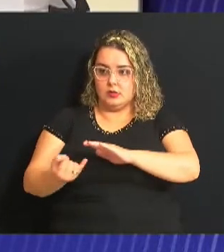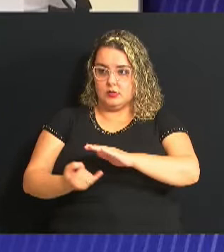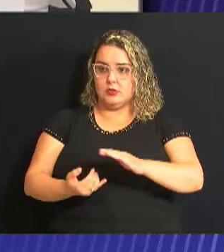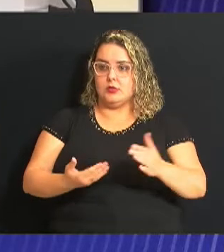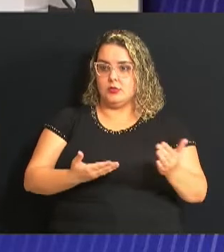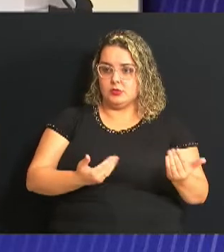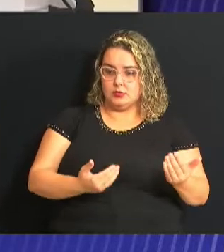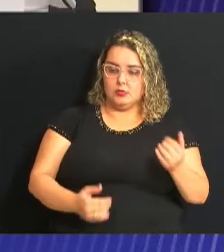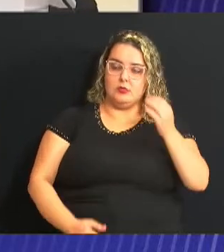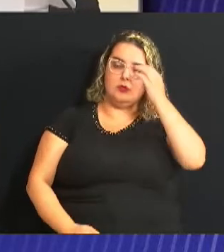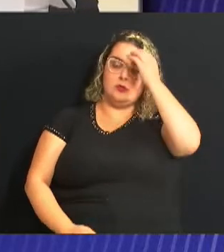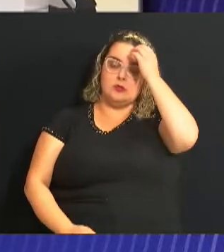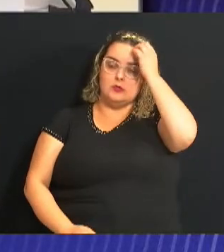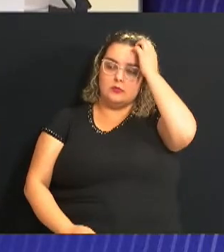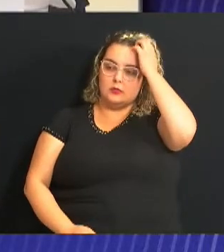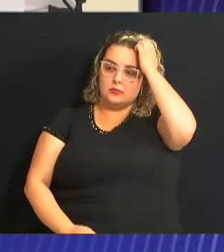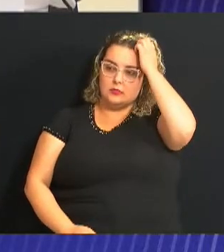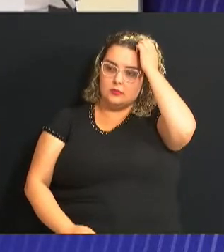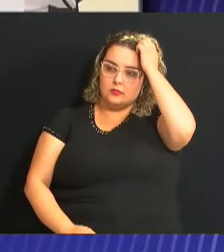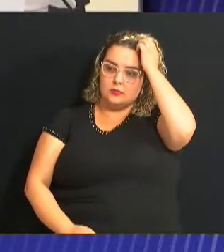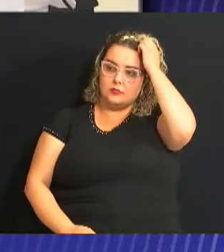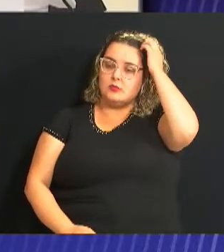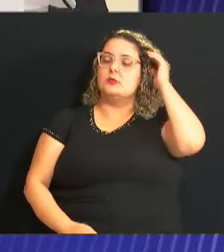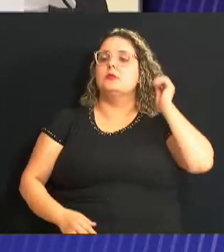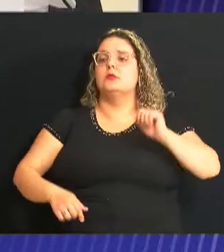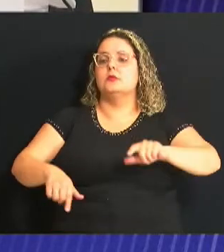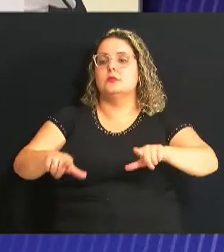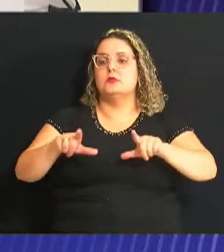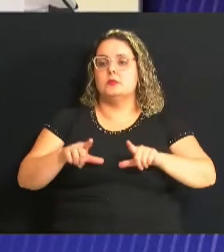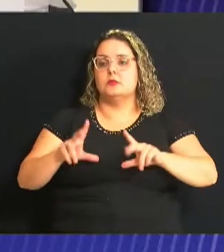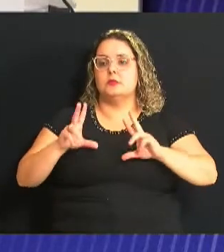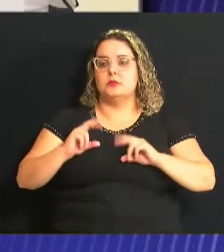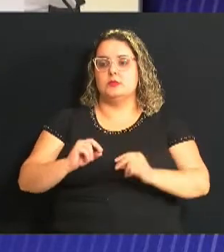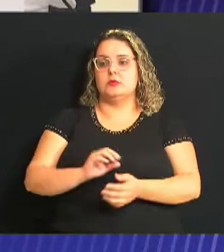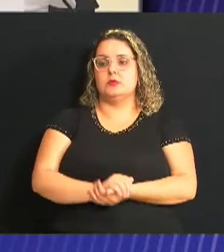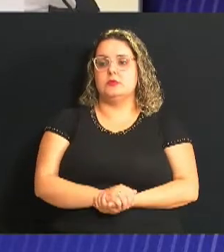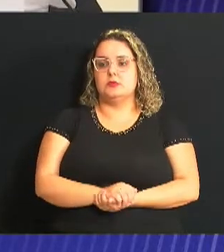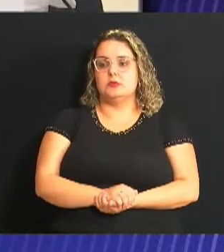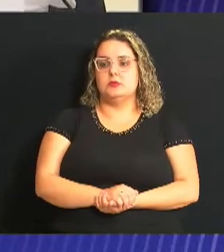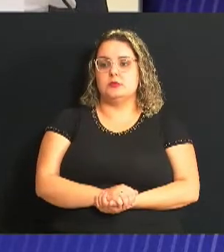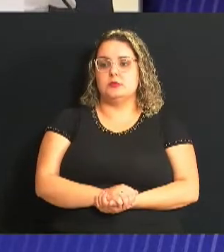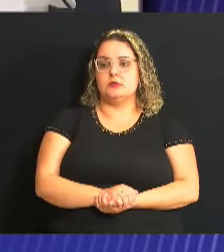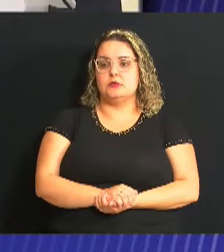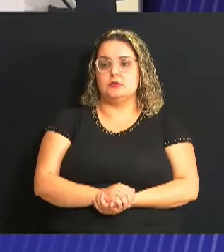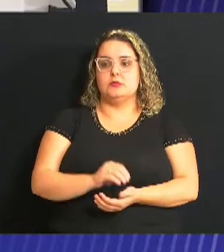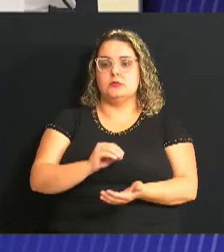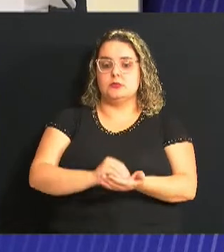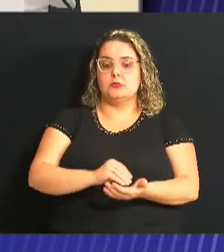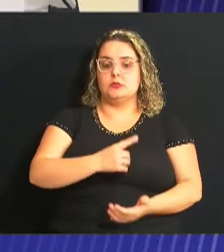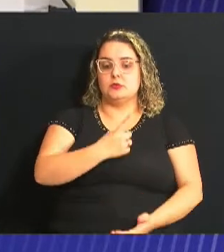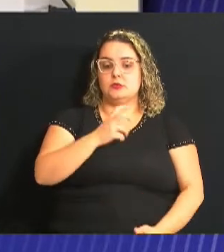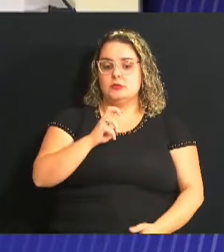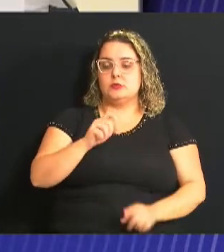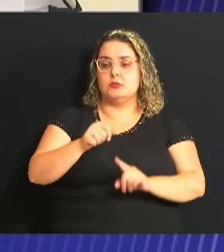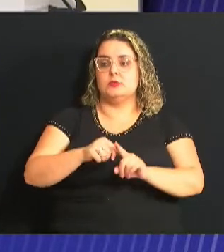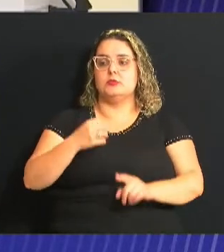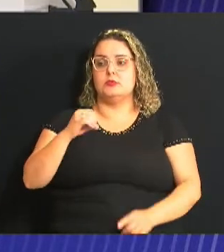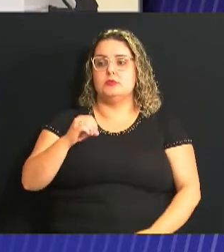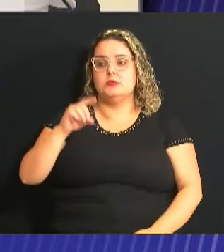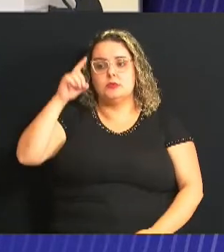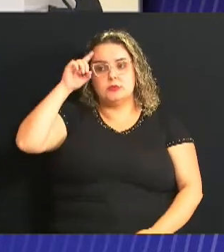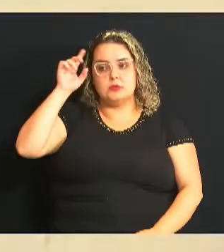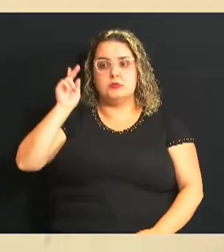jovem o diploma de mérito. No último dia 15 de outubro, foi o dia dos